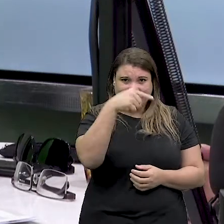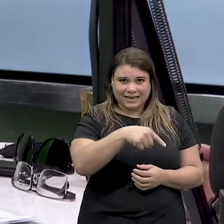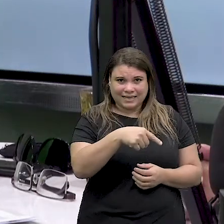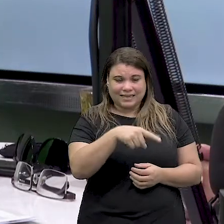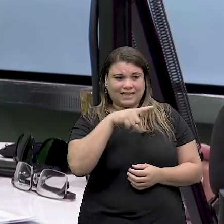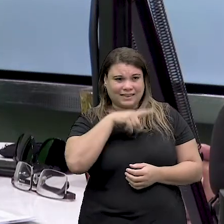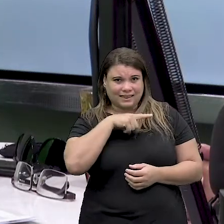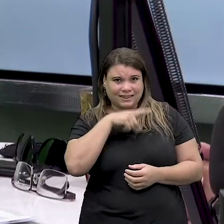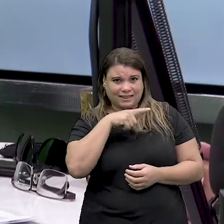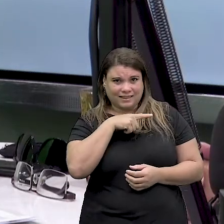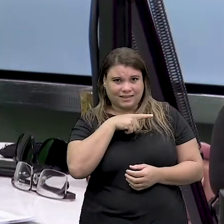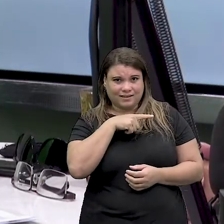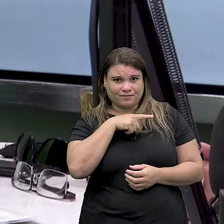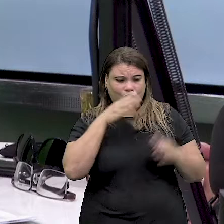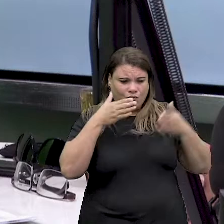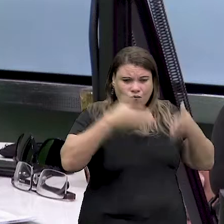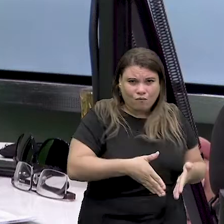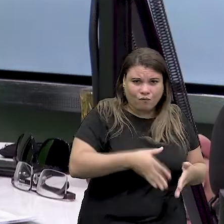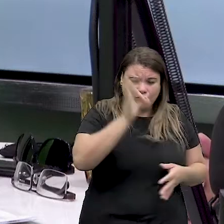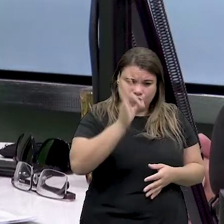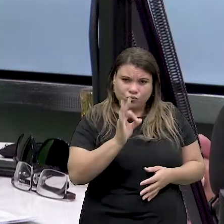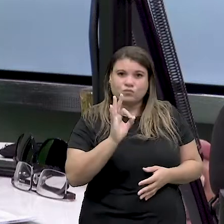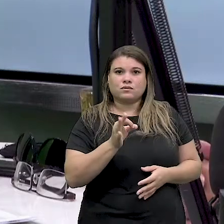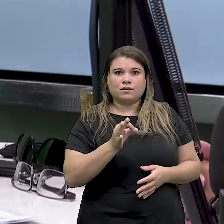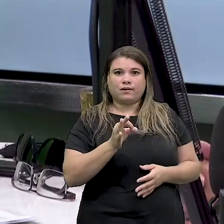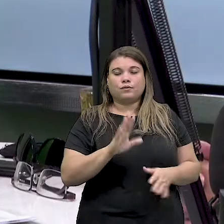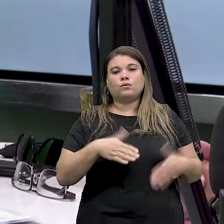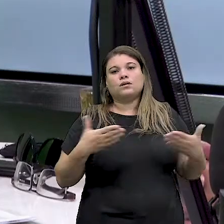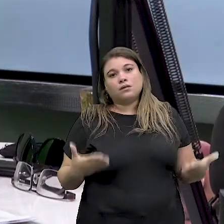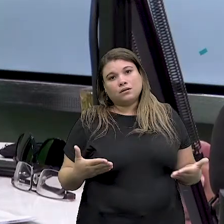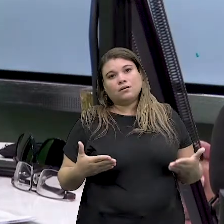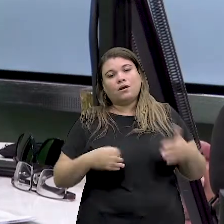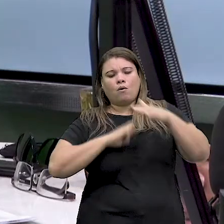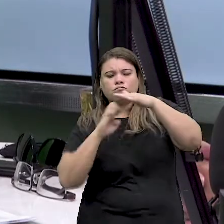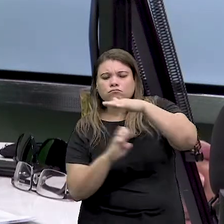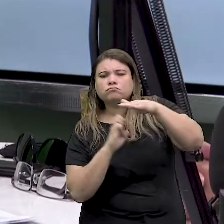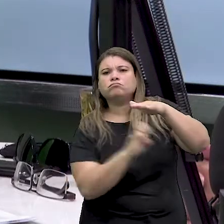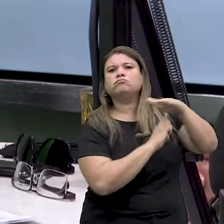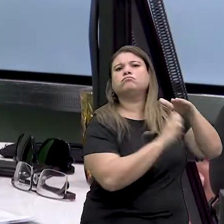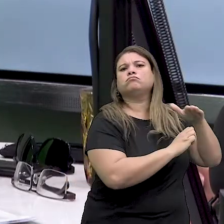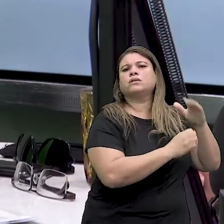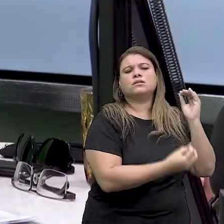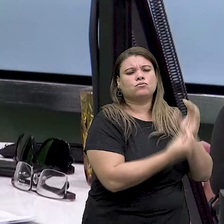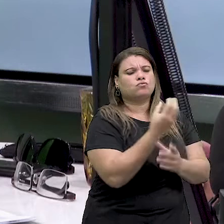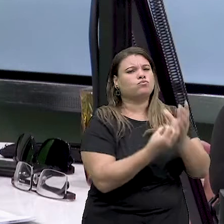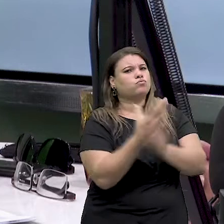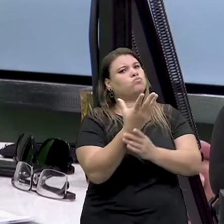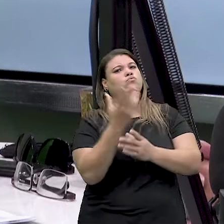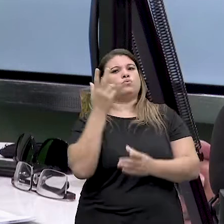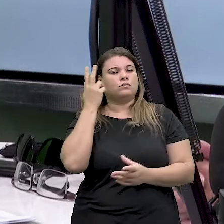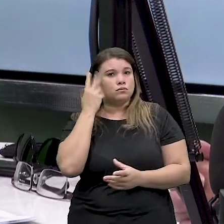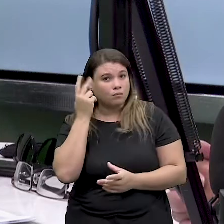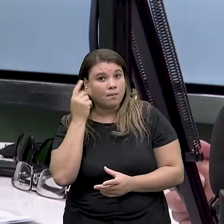uma região empobrecida por vários fatores de não ter essas vantagens competitivas. Com a Sudene